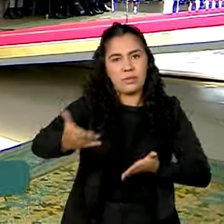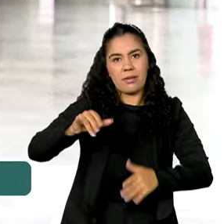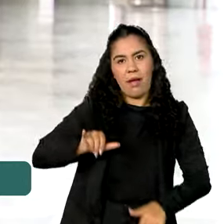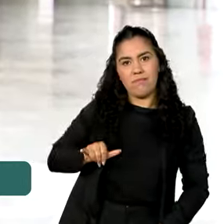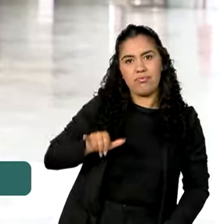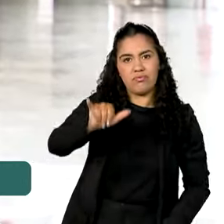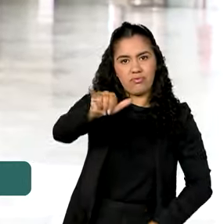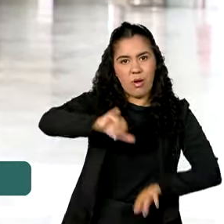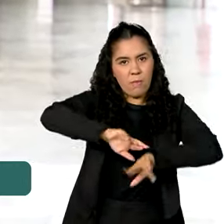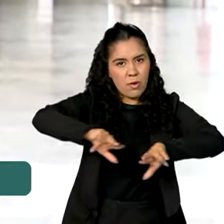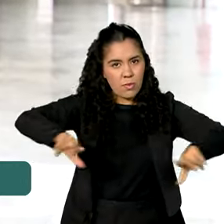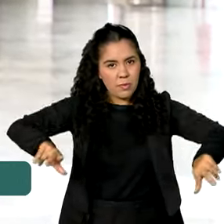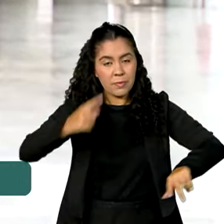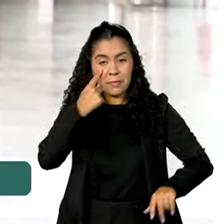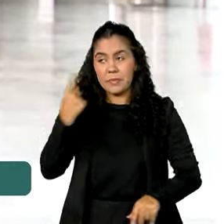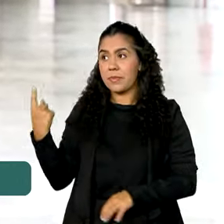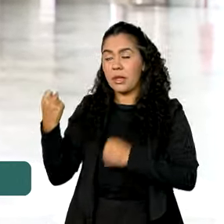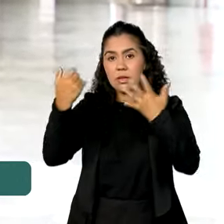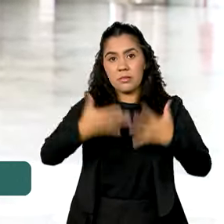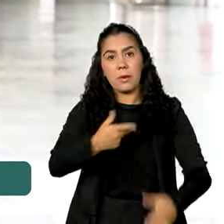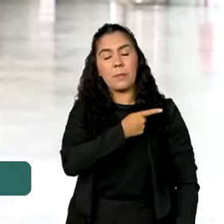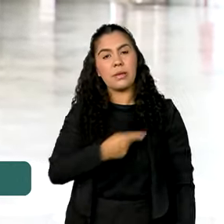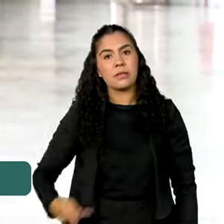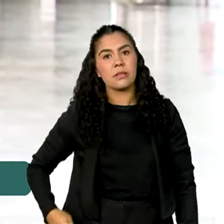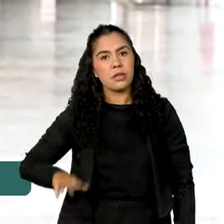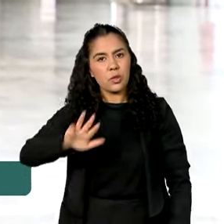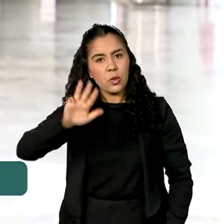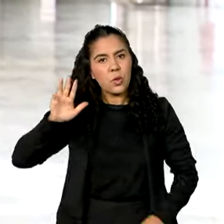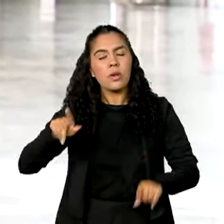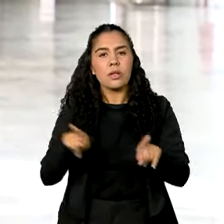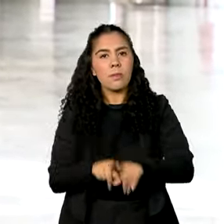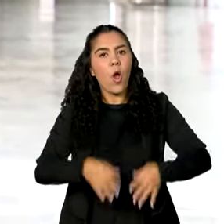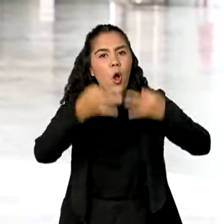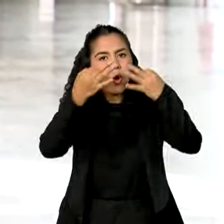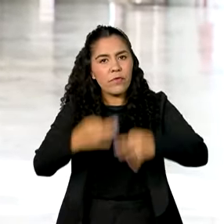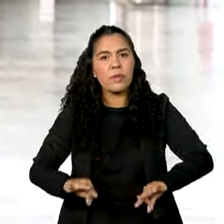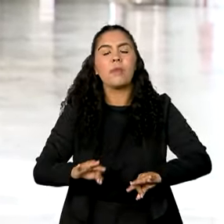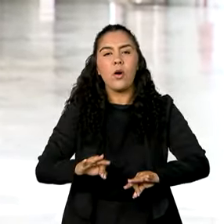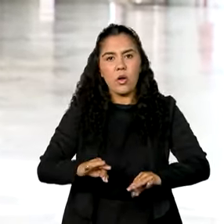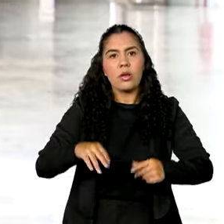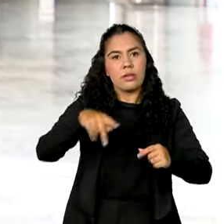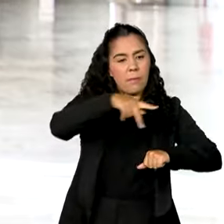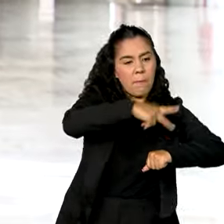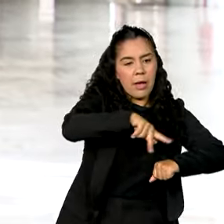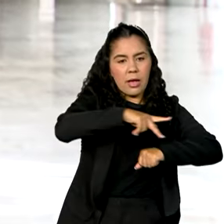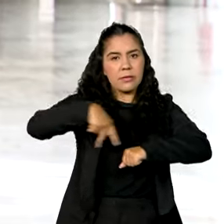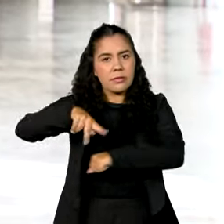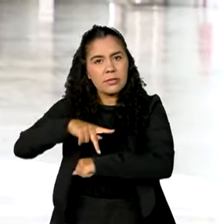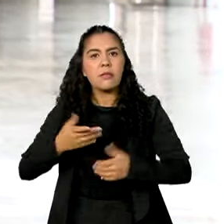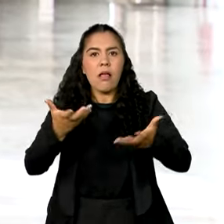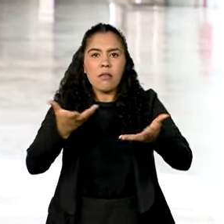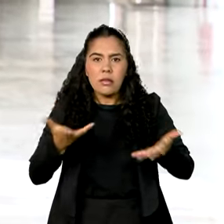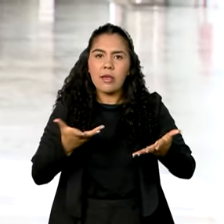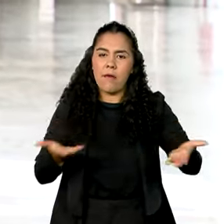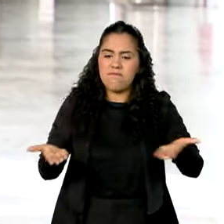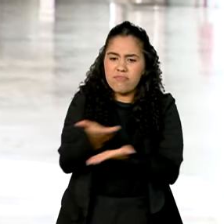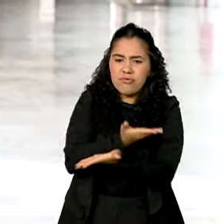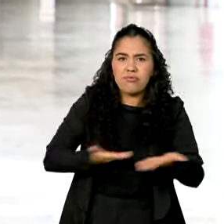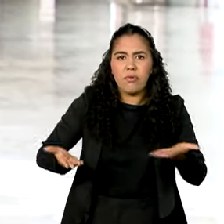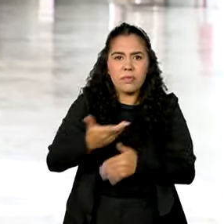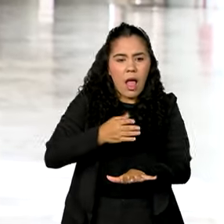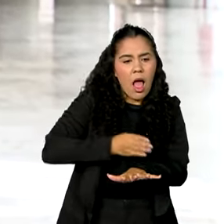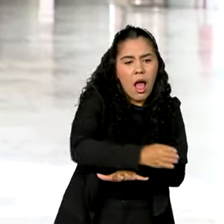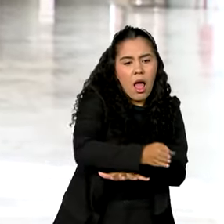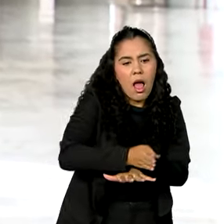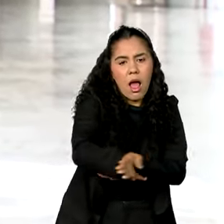aeroespacial. O presidente Lula afirmou ainda que os dois países querem fortalecer a cooperação em diversas áreas nos